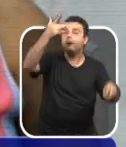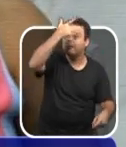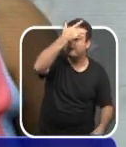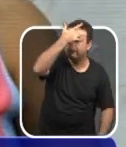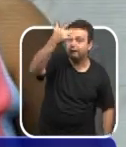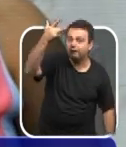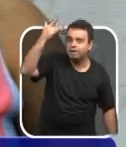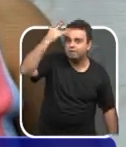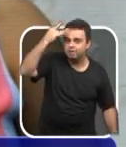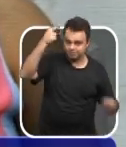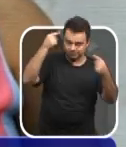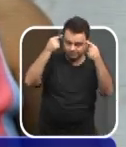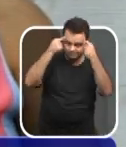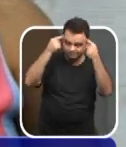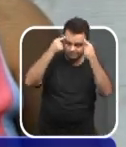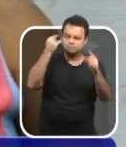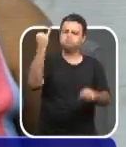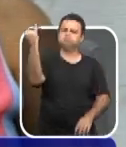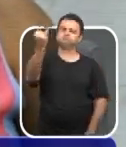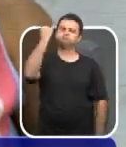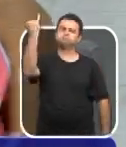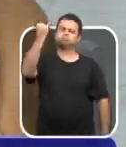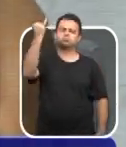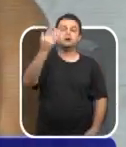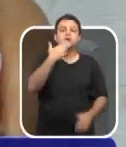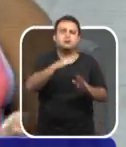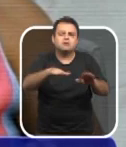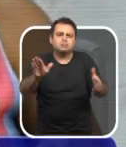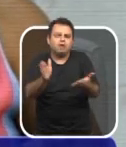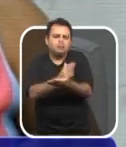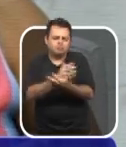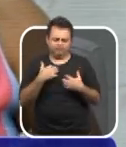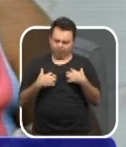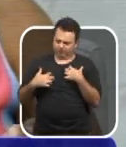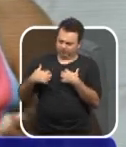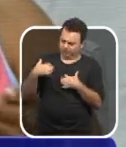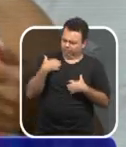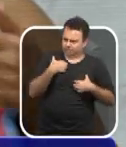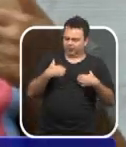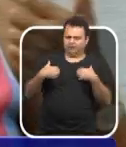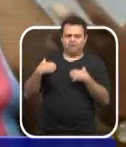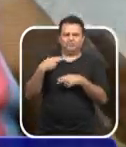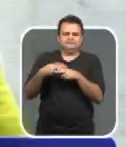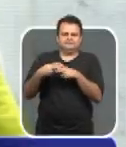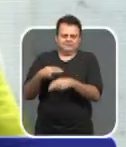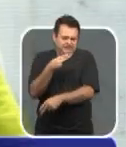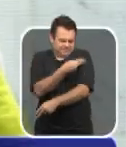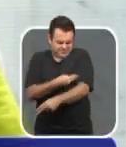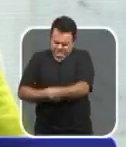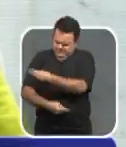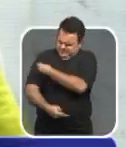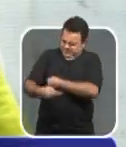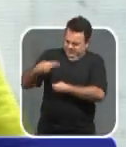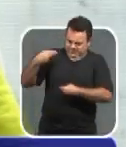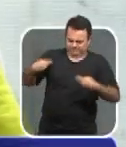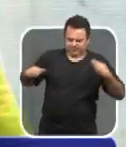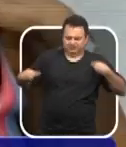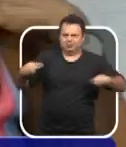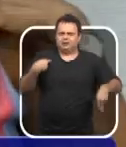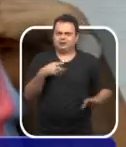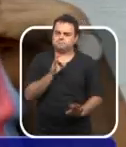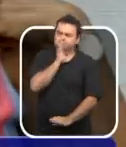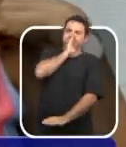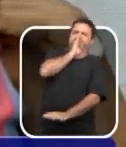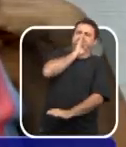é importante, né? Quantas crianças não se mutilam? Principalmente adolescentes. Não, né? Se entende, ninguém